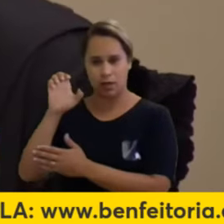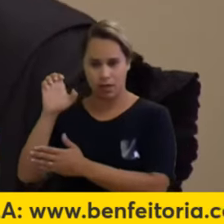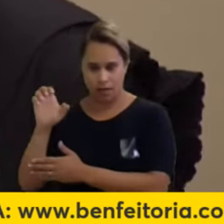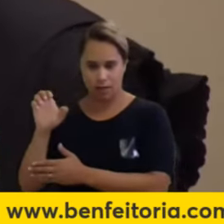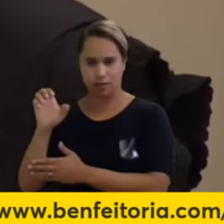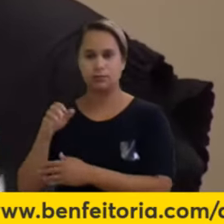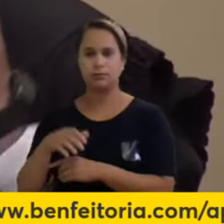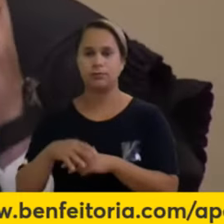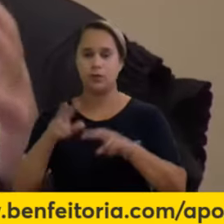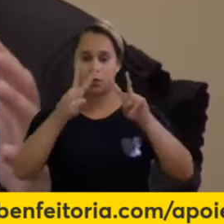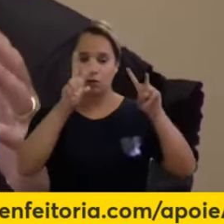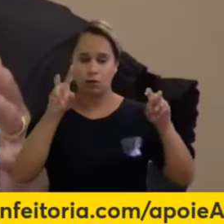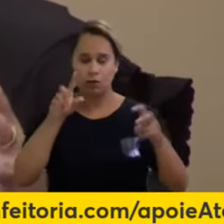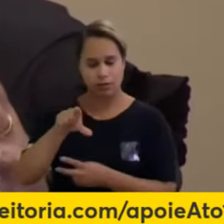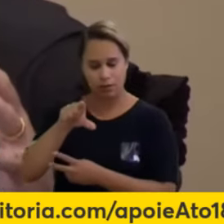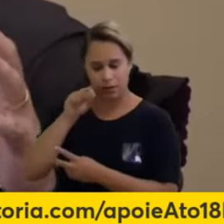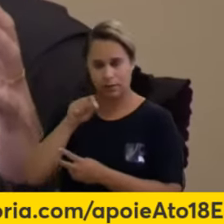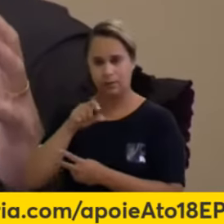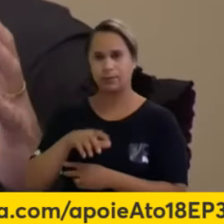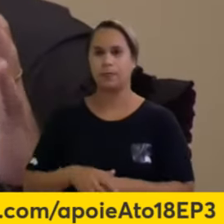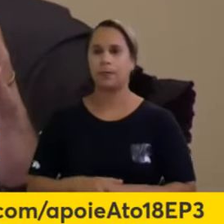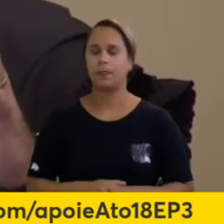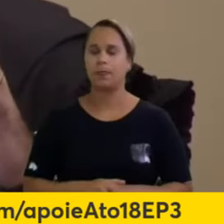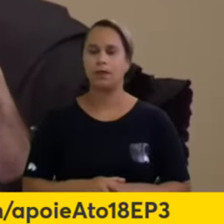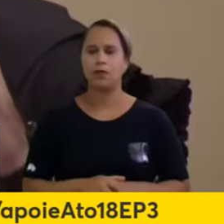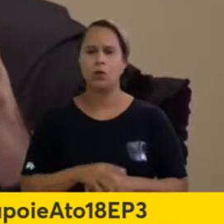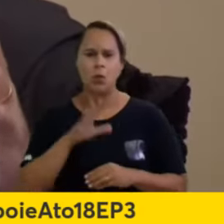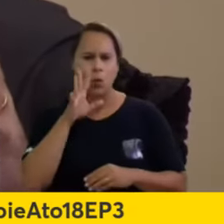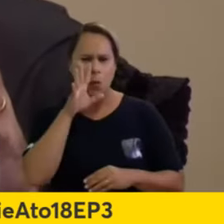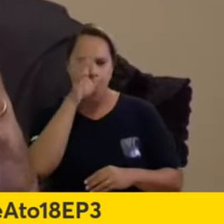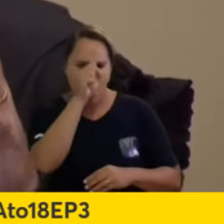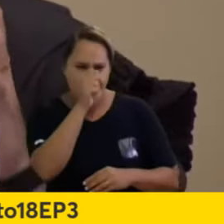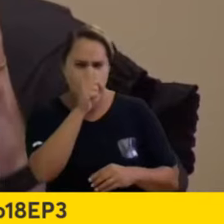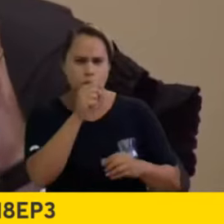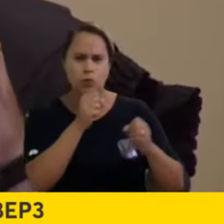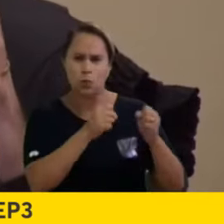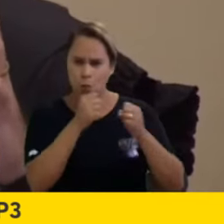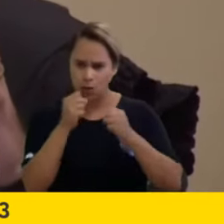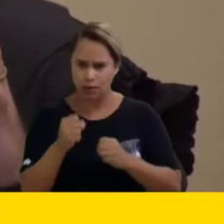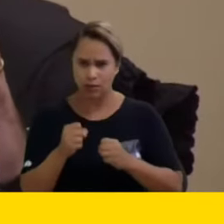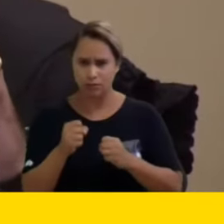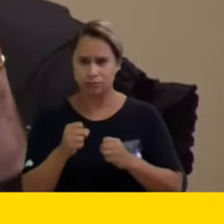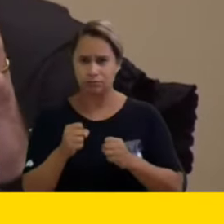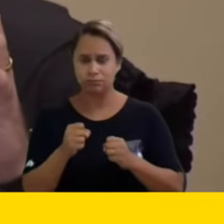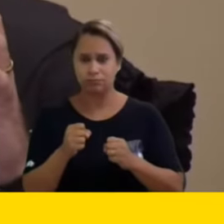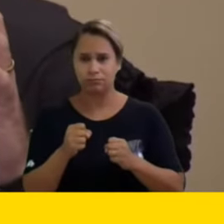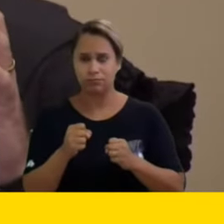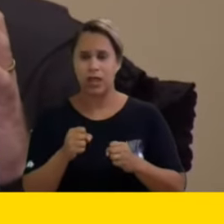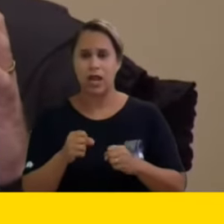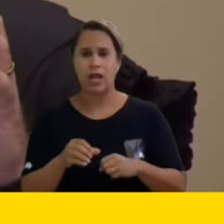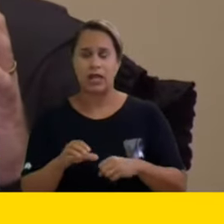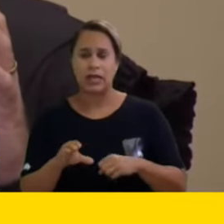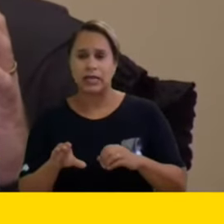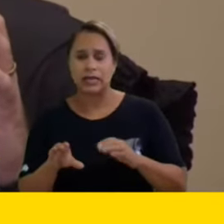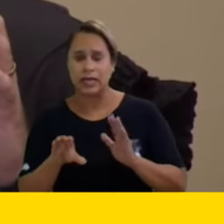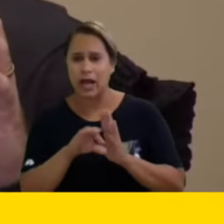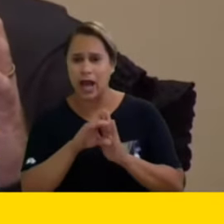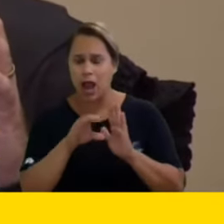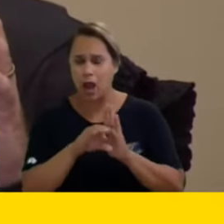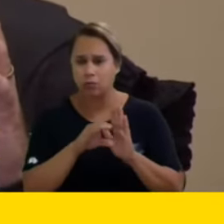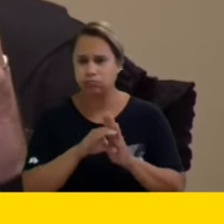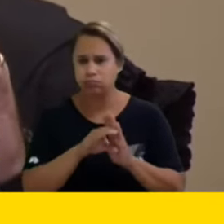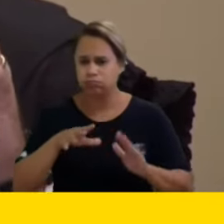trecho o ilícito Eleitoral do abuso de poder é cláusula geral e apresenta conceito jurídico indeterminado que deve ser